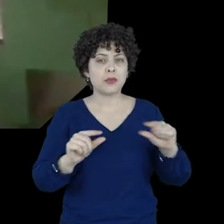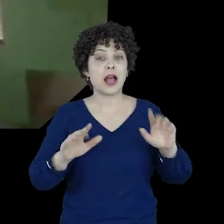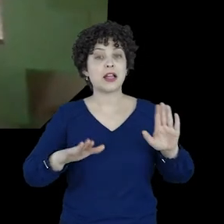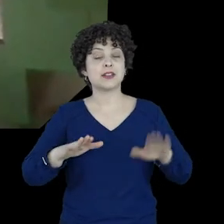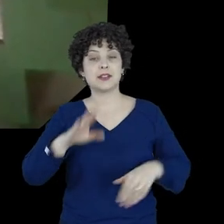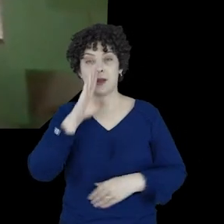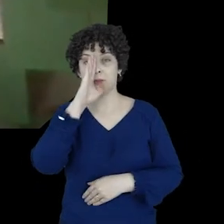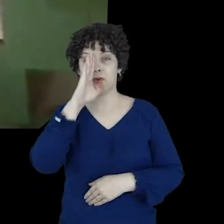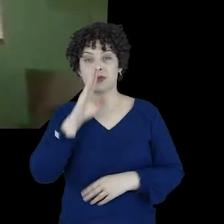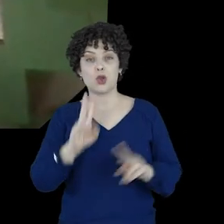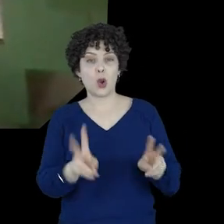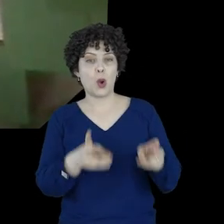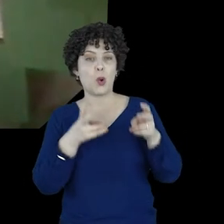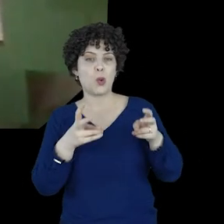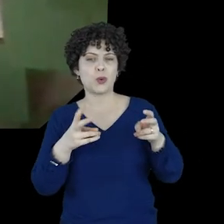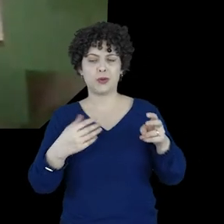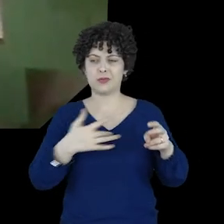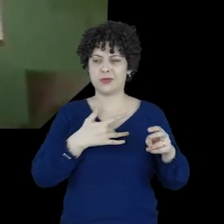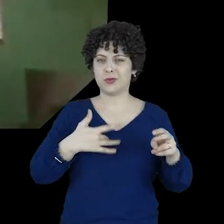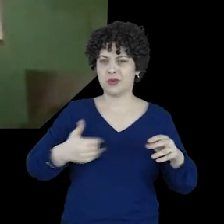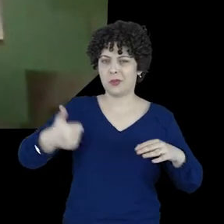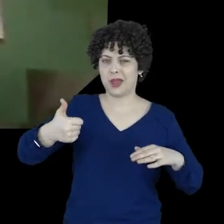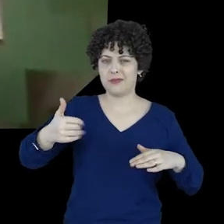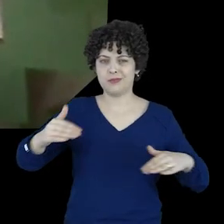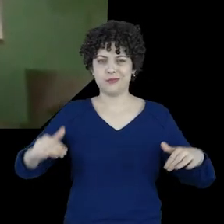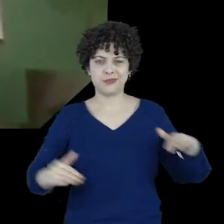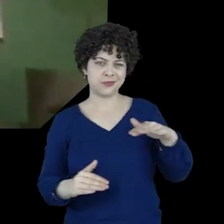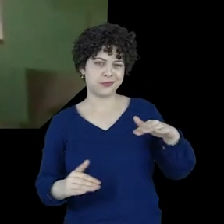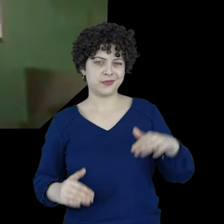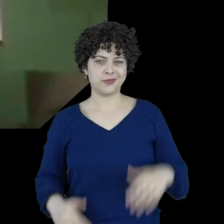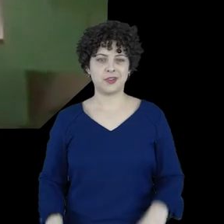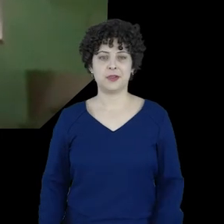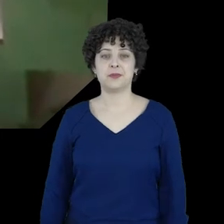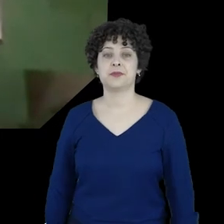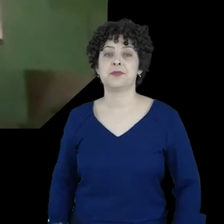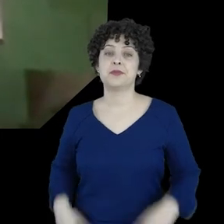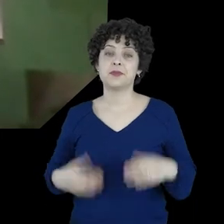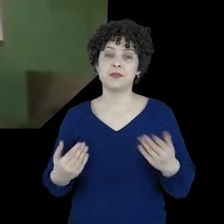vezes, priorizam o lucro em relação ao bem-estar das crianças.